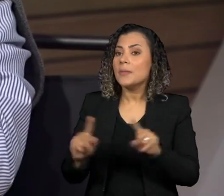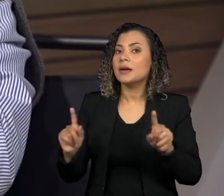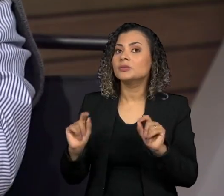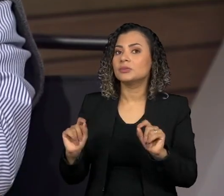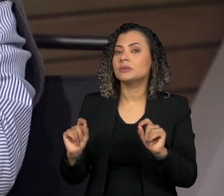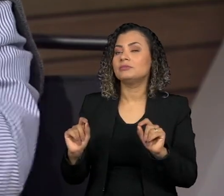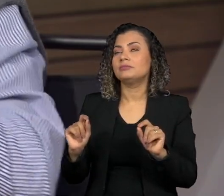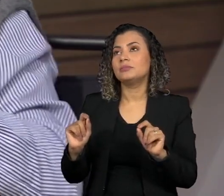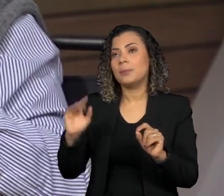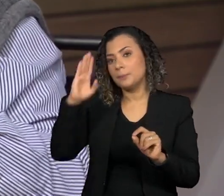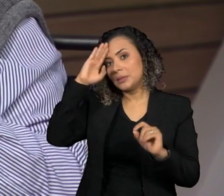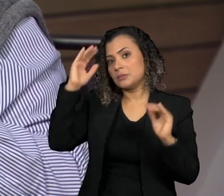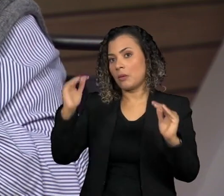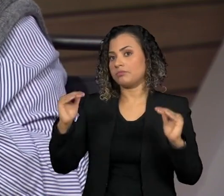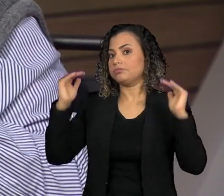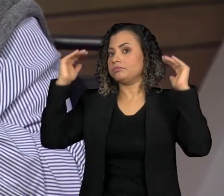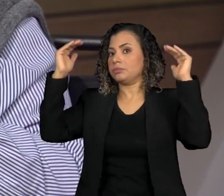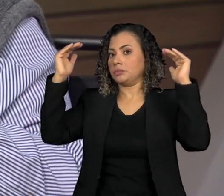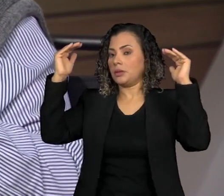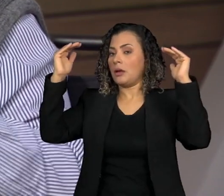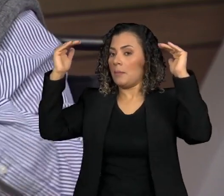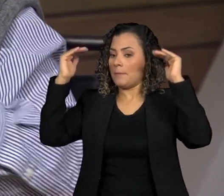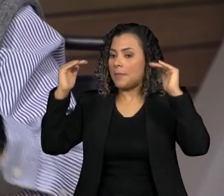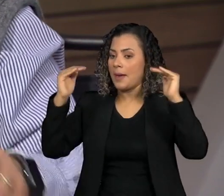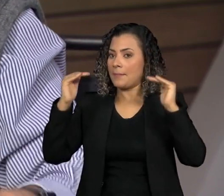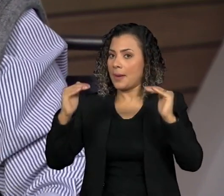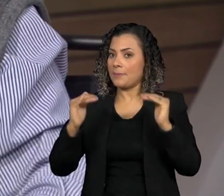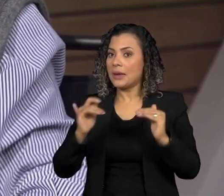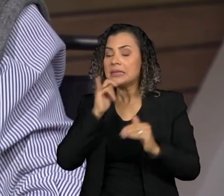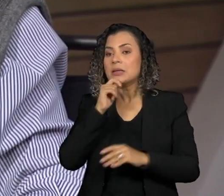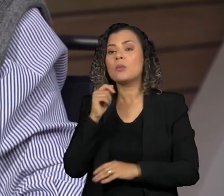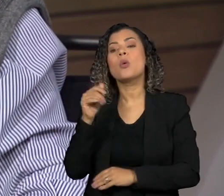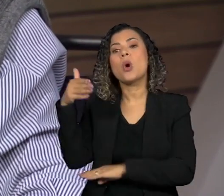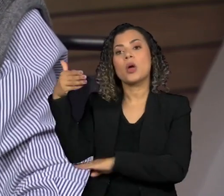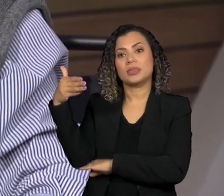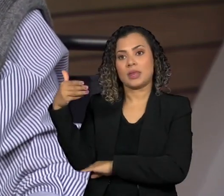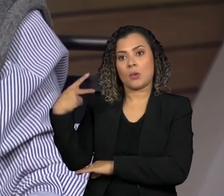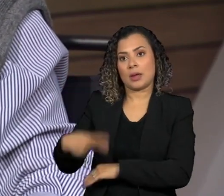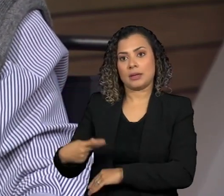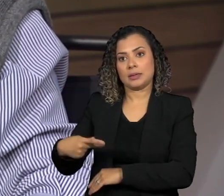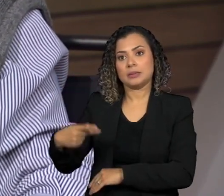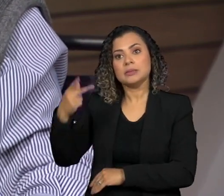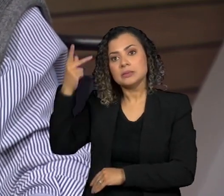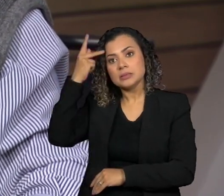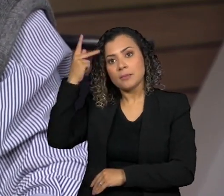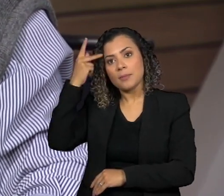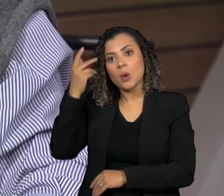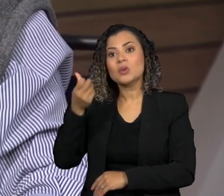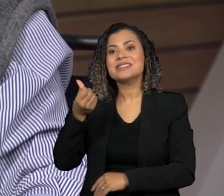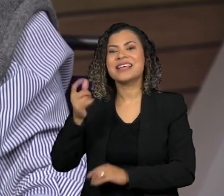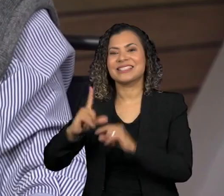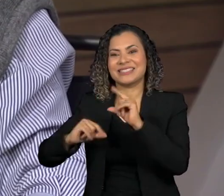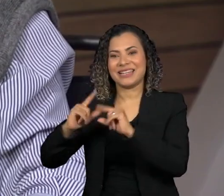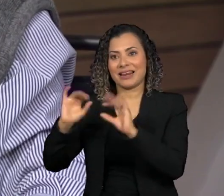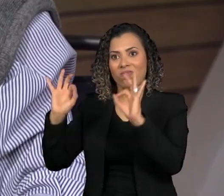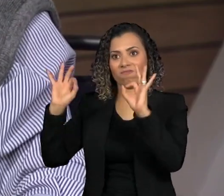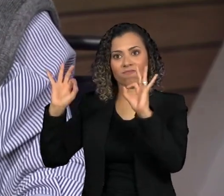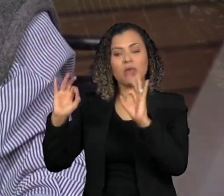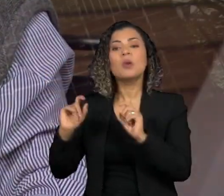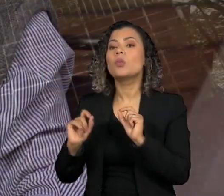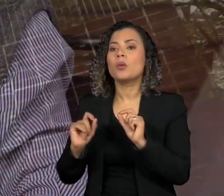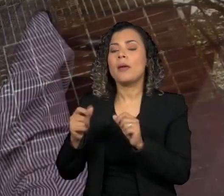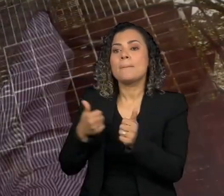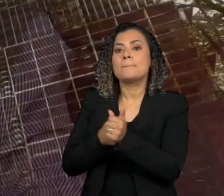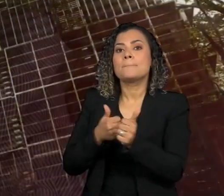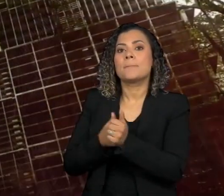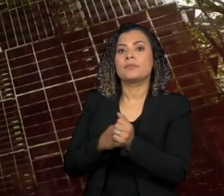para baixo. Então, por exemplo, o único hotel 6 estrelas de São Paulo, que está ali perto do antigo